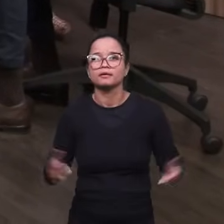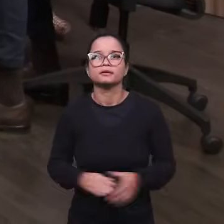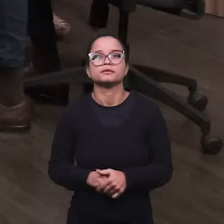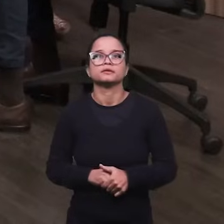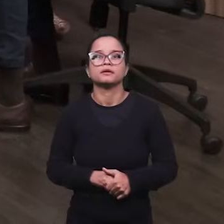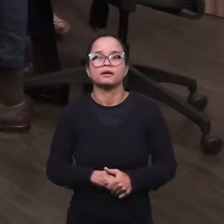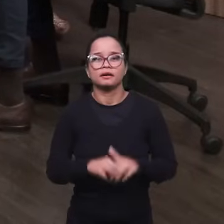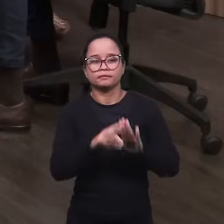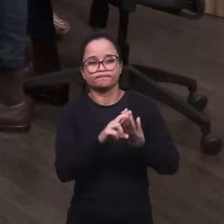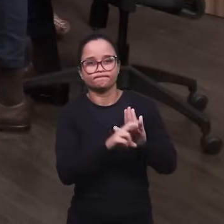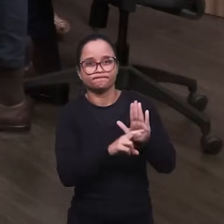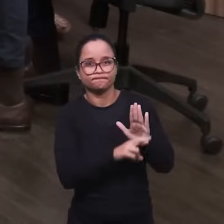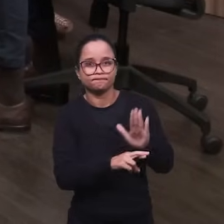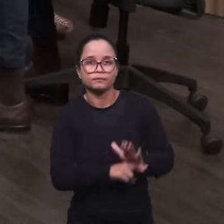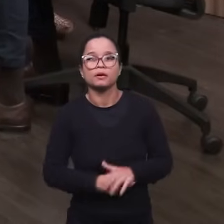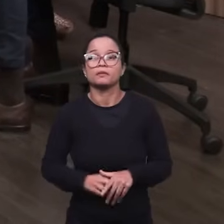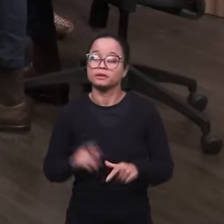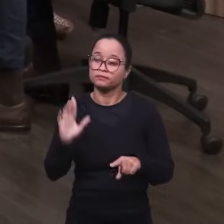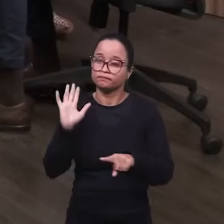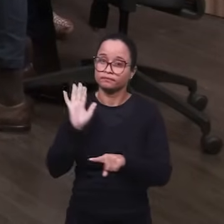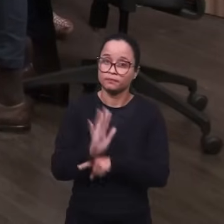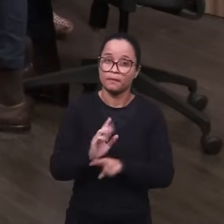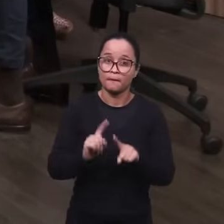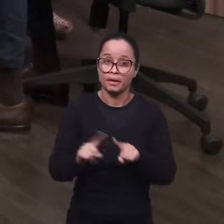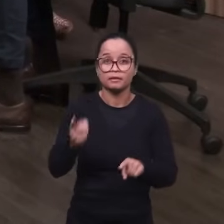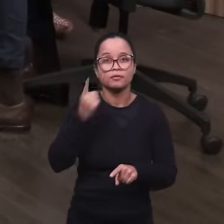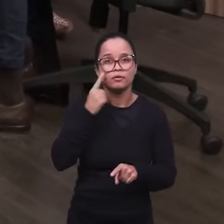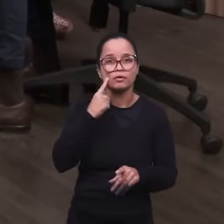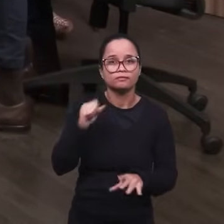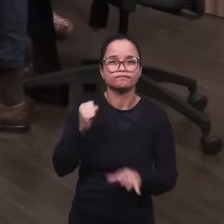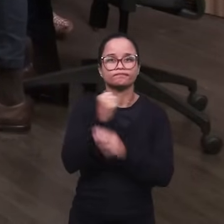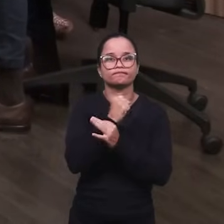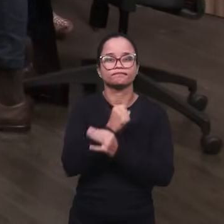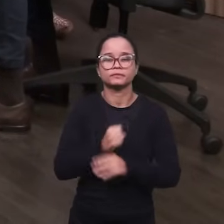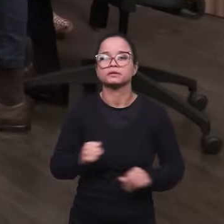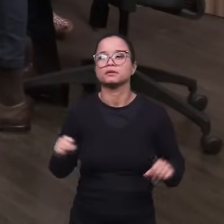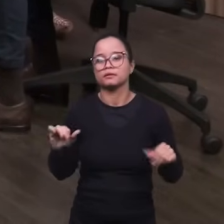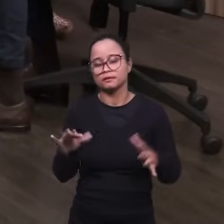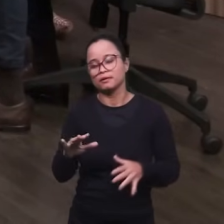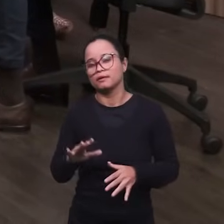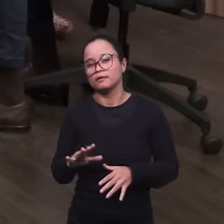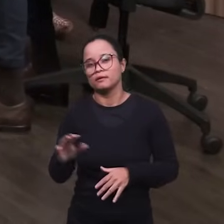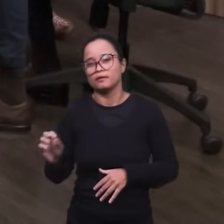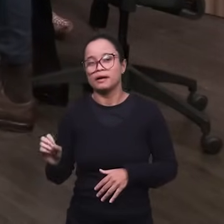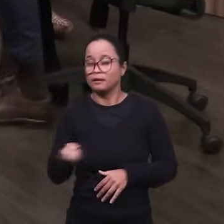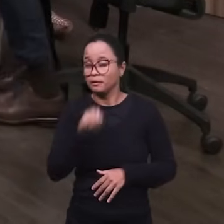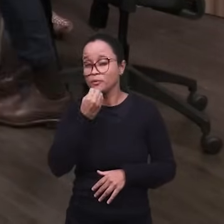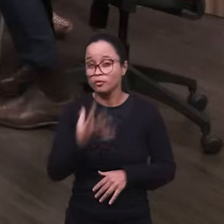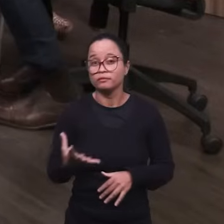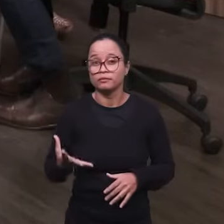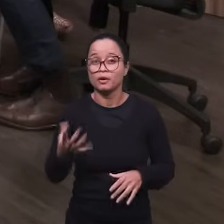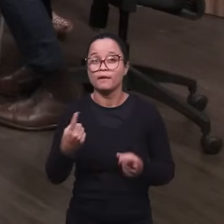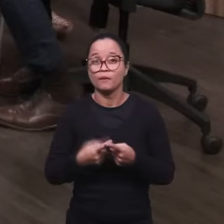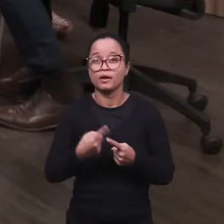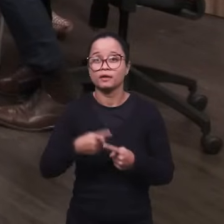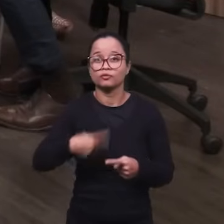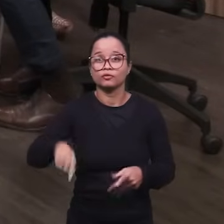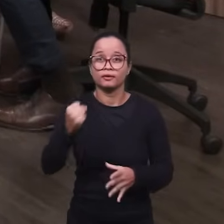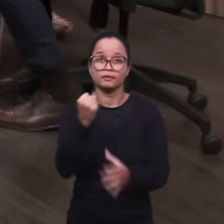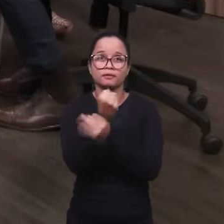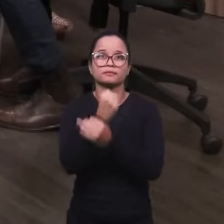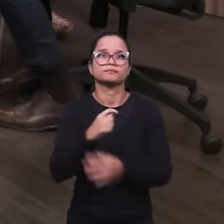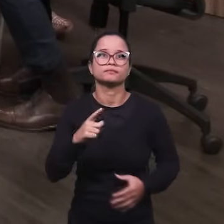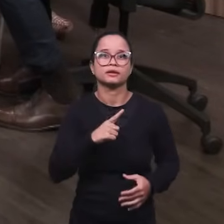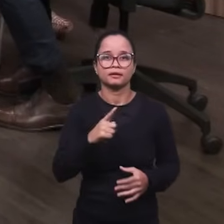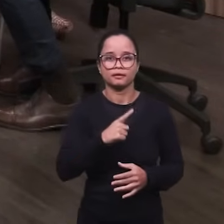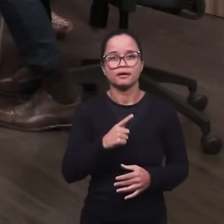aposentados e pensionistas vierem também a contribuir. Mas eu vejo como seguro. Acho que mesmo assim vale a pena, porque é o que a gente tem de segurança.